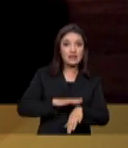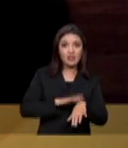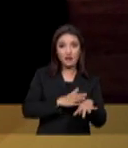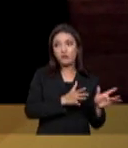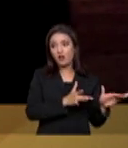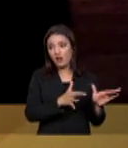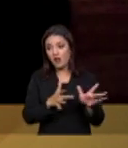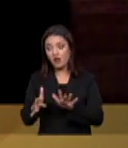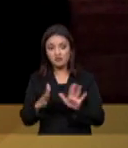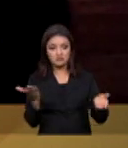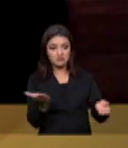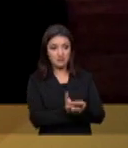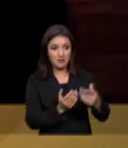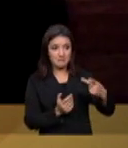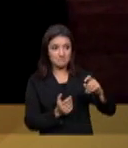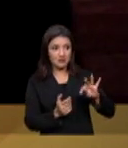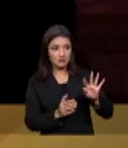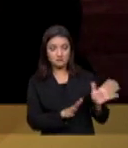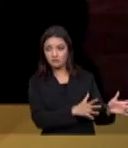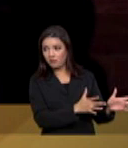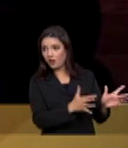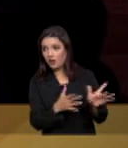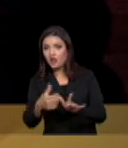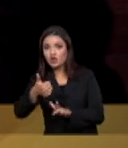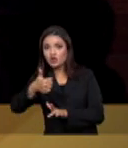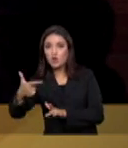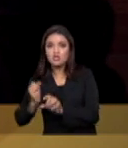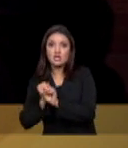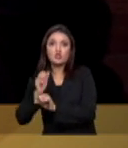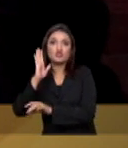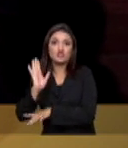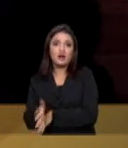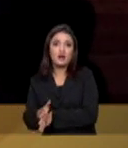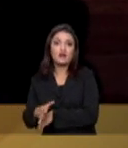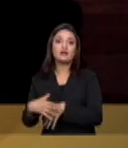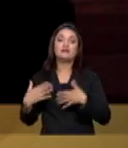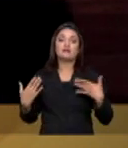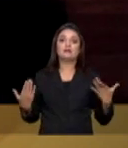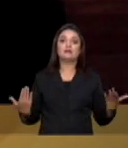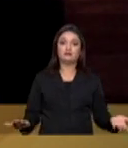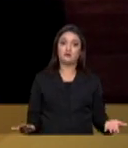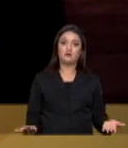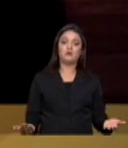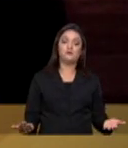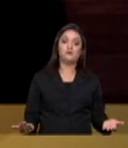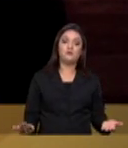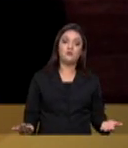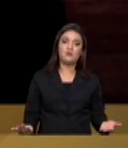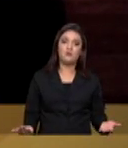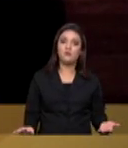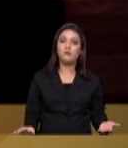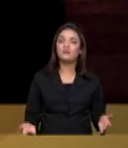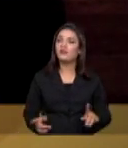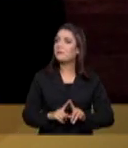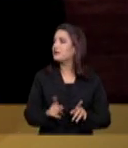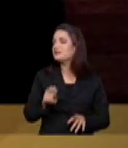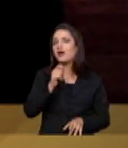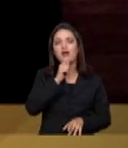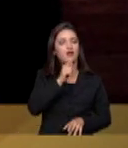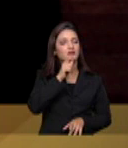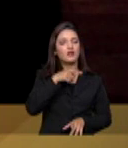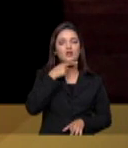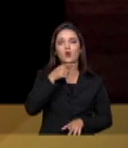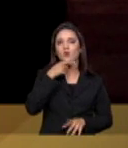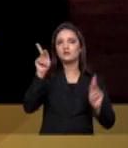transcorrido ir longe de obter em pelo Gerais no Brasil a parte de criação pro